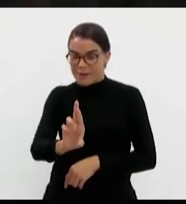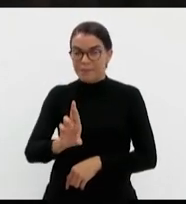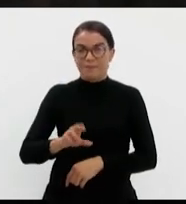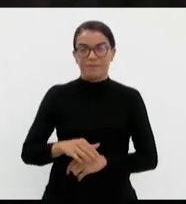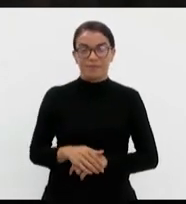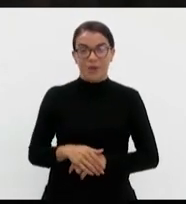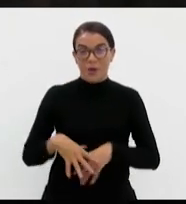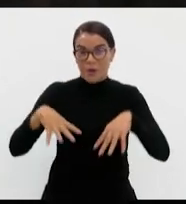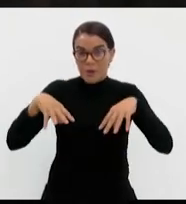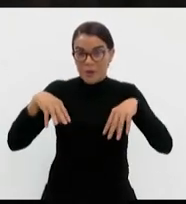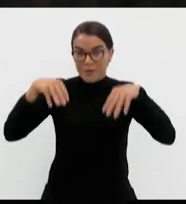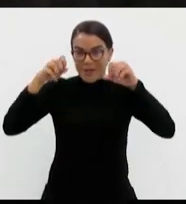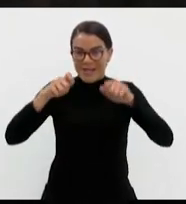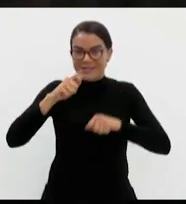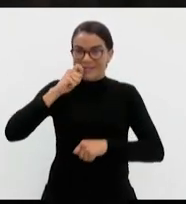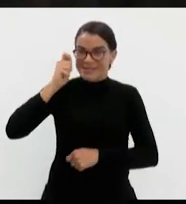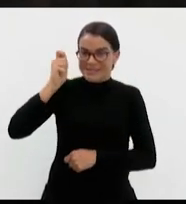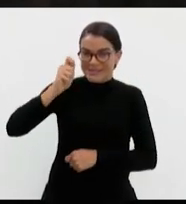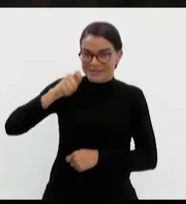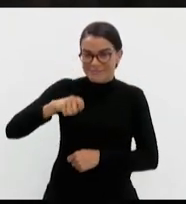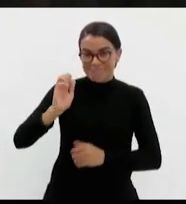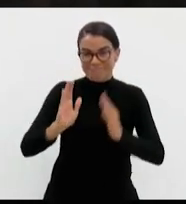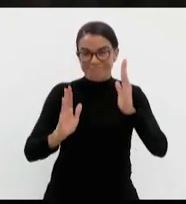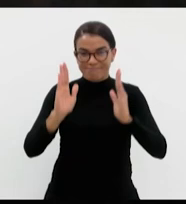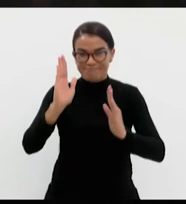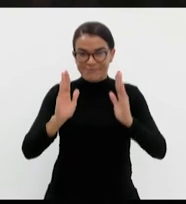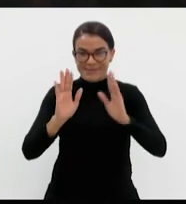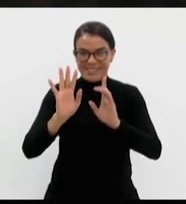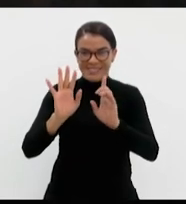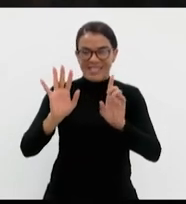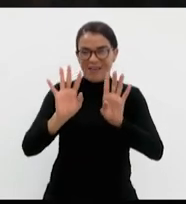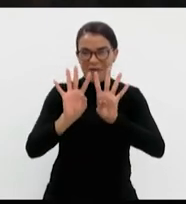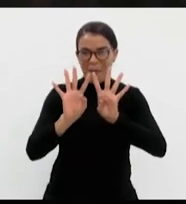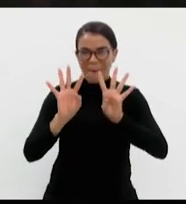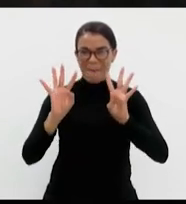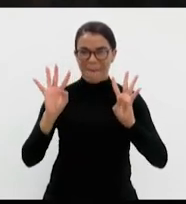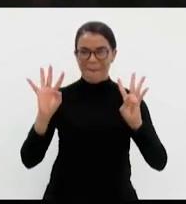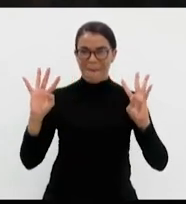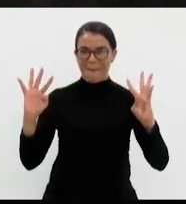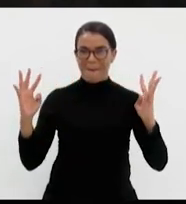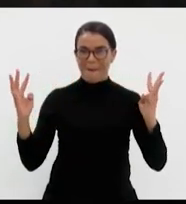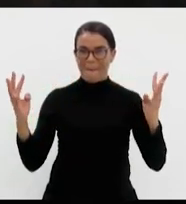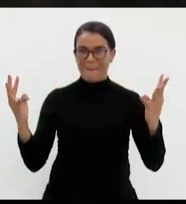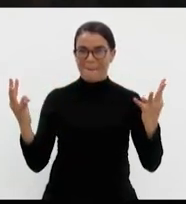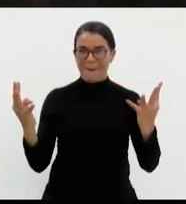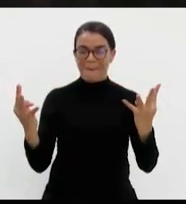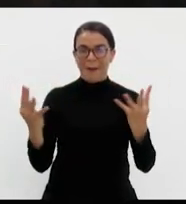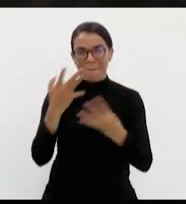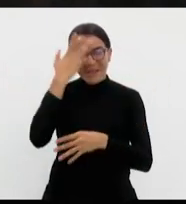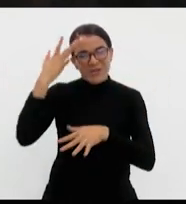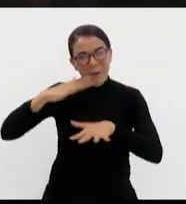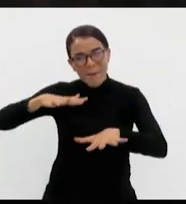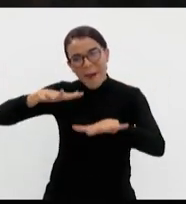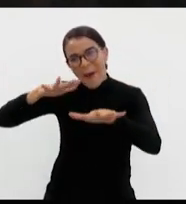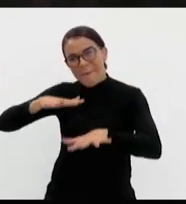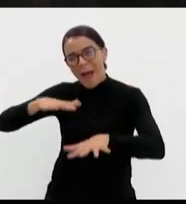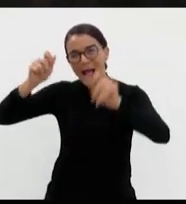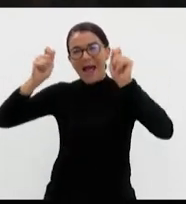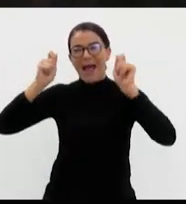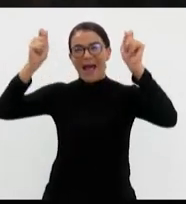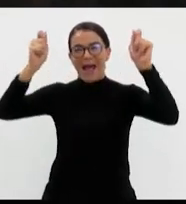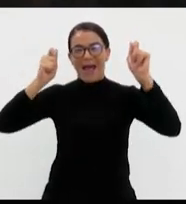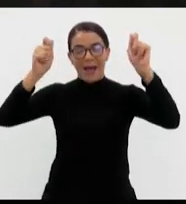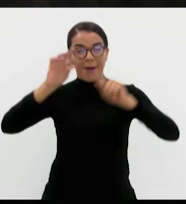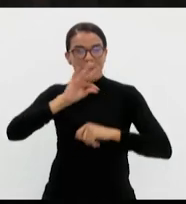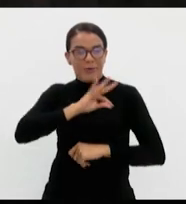Palácio Tiradentes, à época, estava cercado por manifestações e polícia,